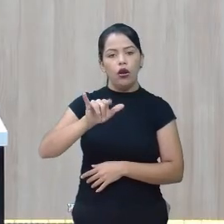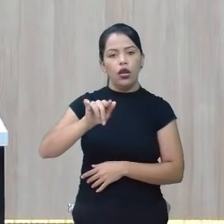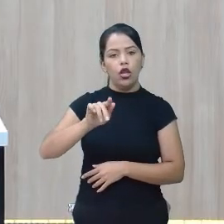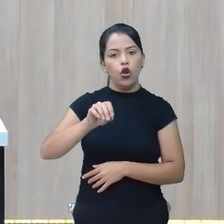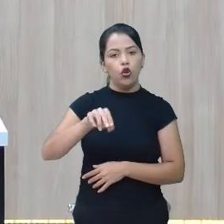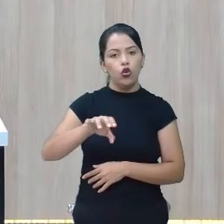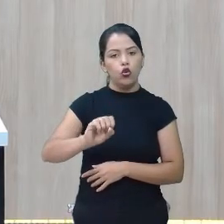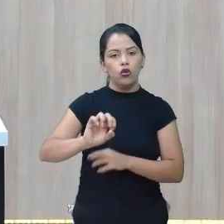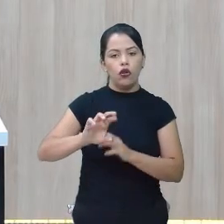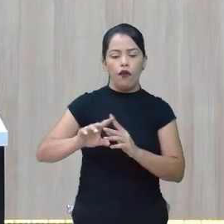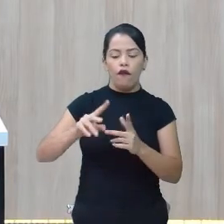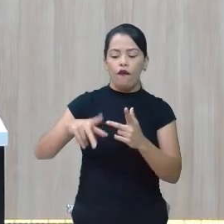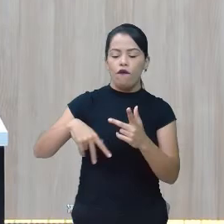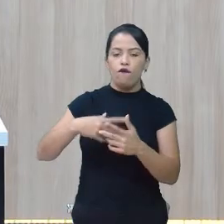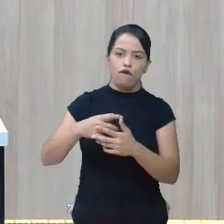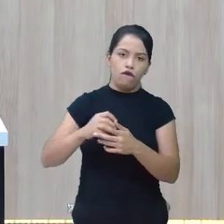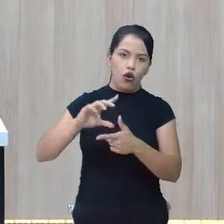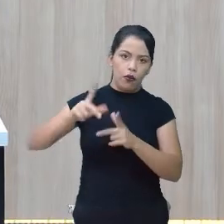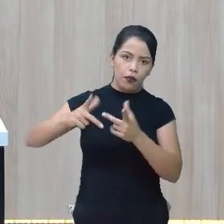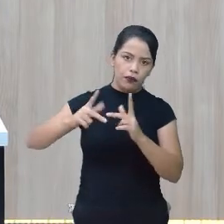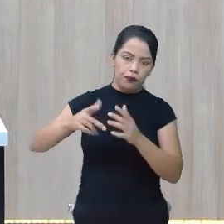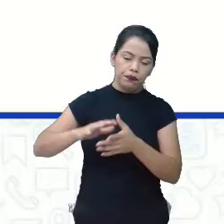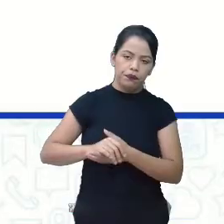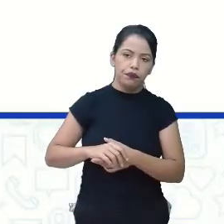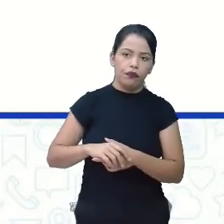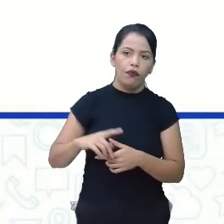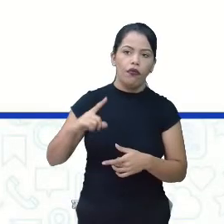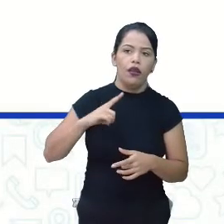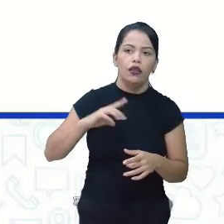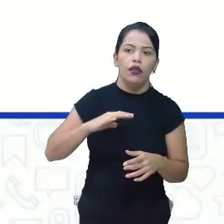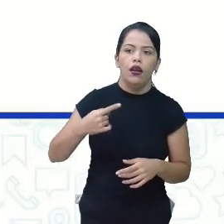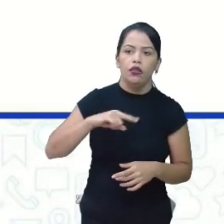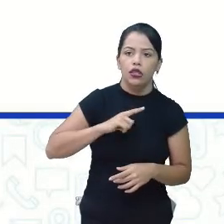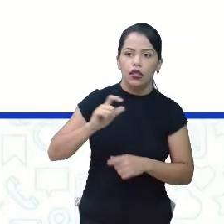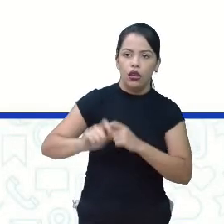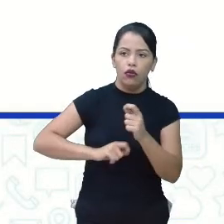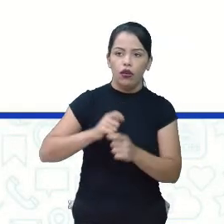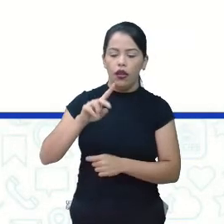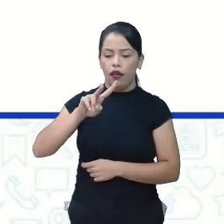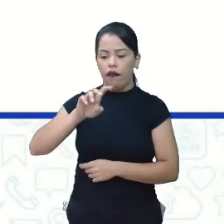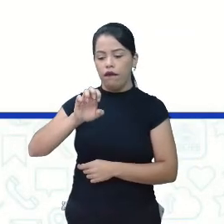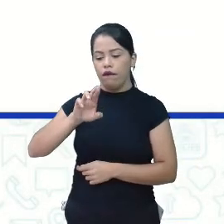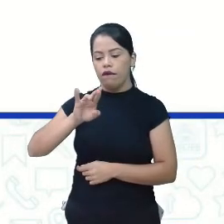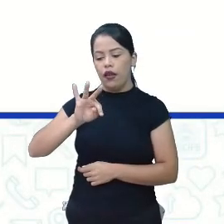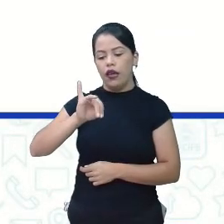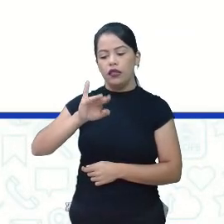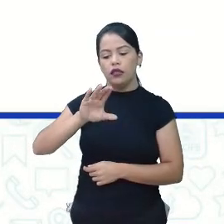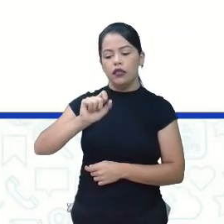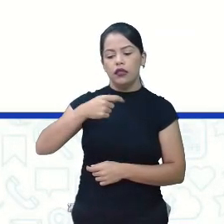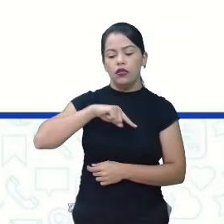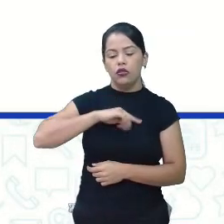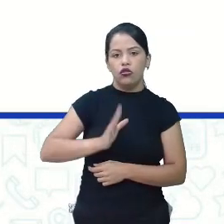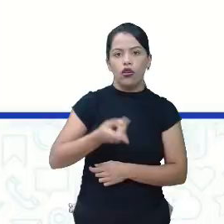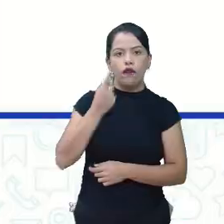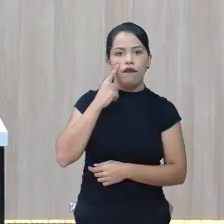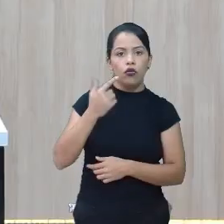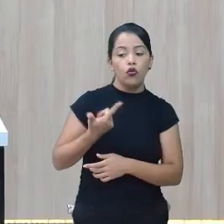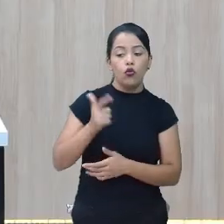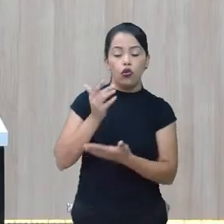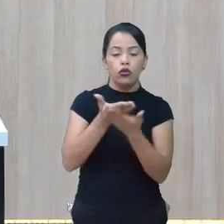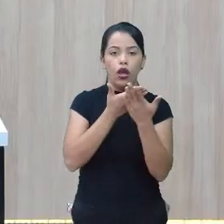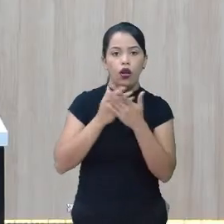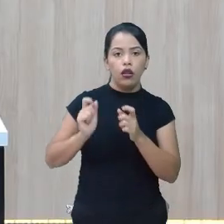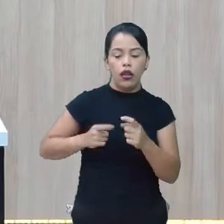bloco, tá certo? E a gente tem os vértices. Vértices, a gente já viu em outras aulas, que são os pontinhos de encontro,